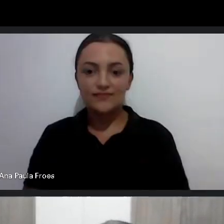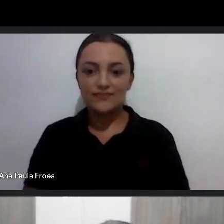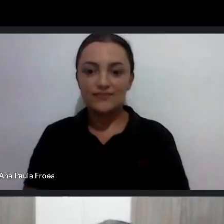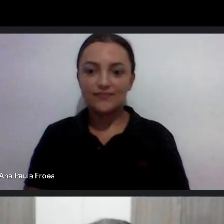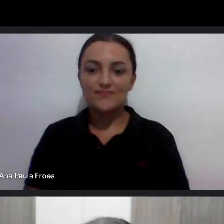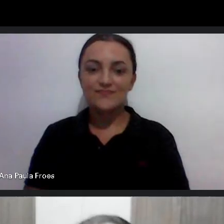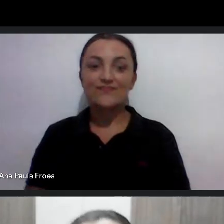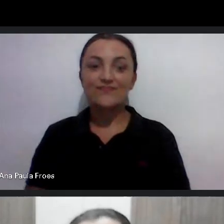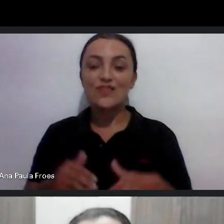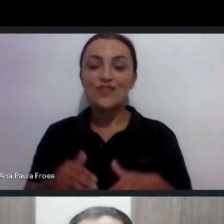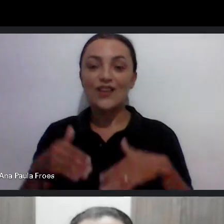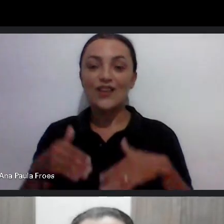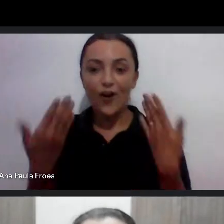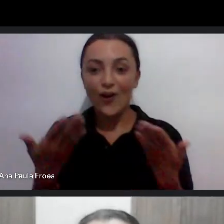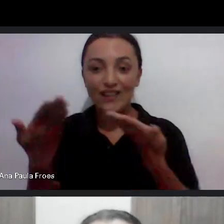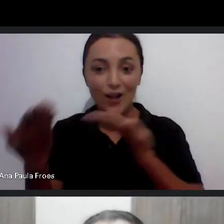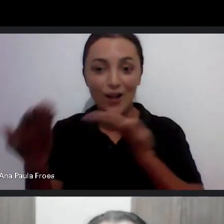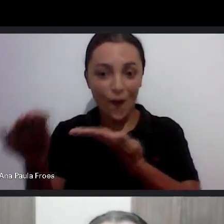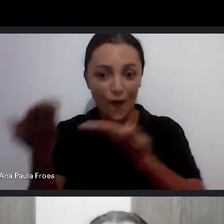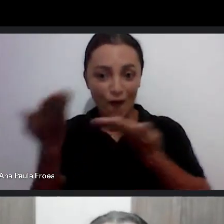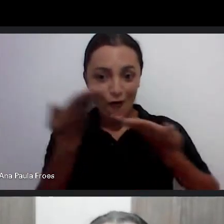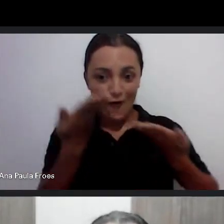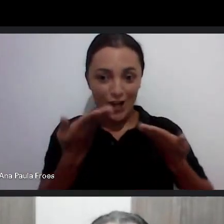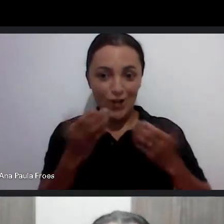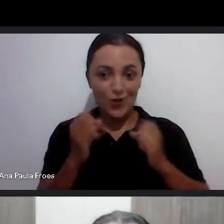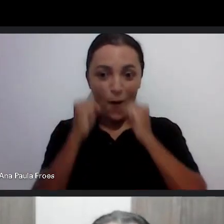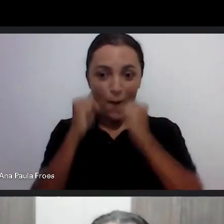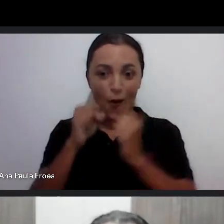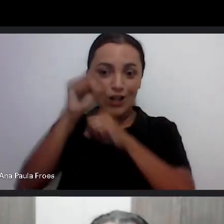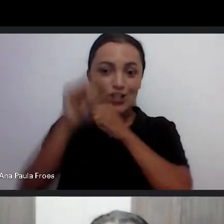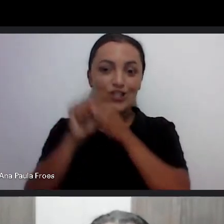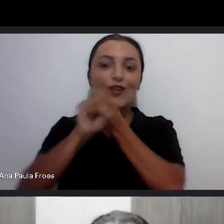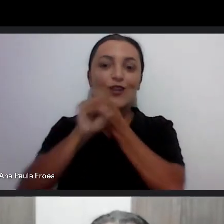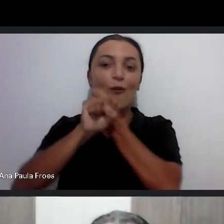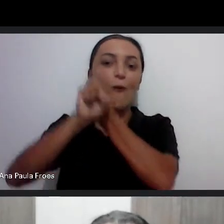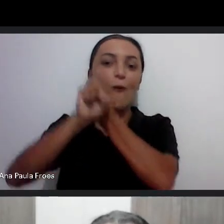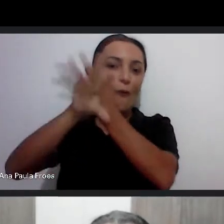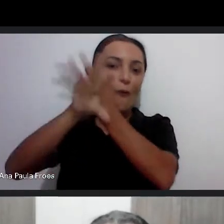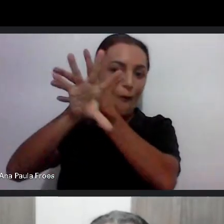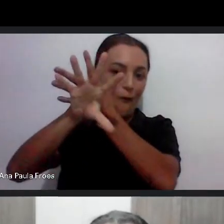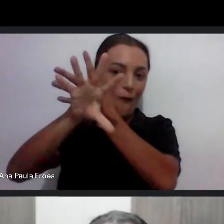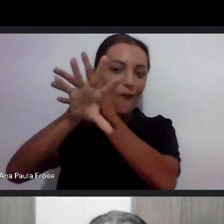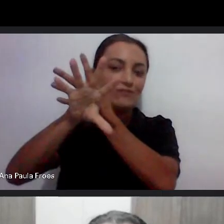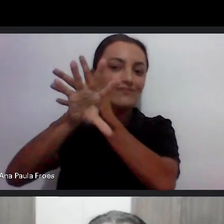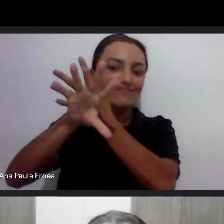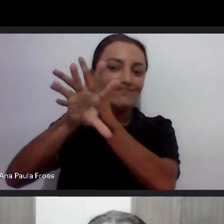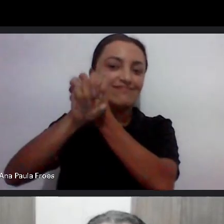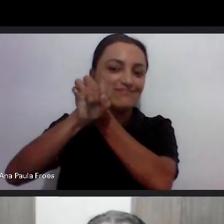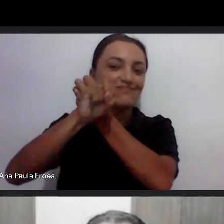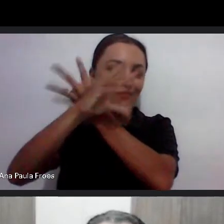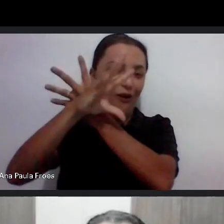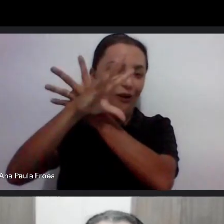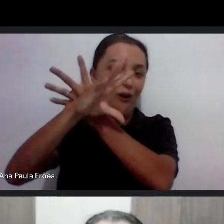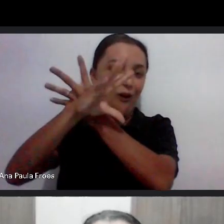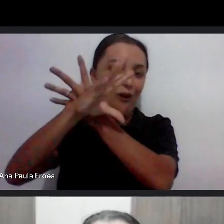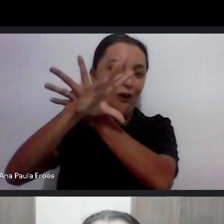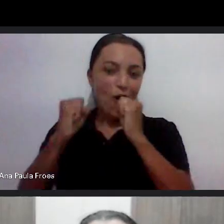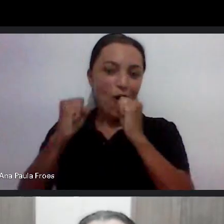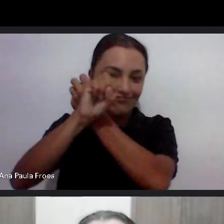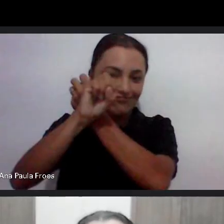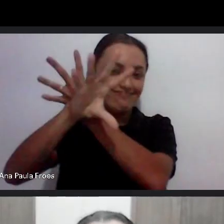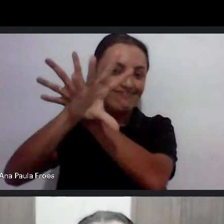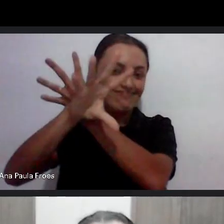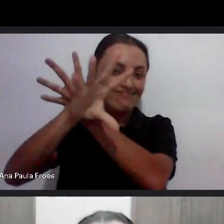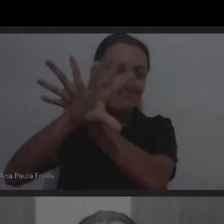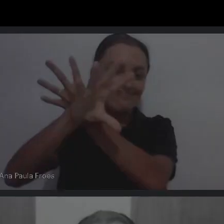Gente, eu convido a todos para poder abrir as câmeras nesse momento, para a gente dar os parabéns para a professora Flaviane. Acho que agora dá para todo mundo abrir, até eu vou sair